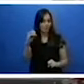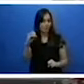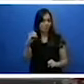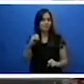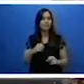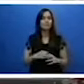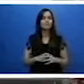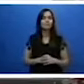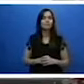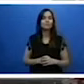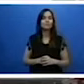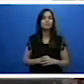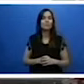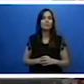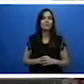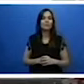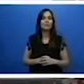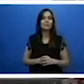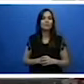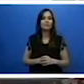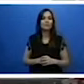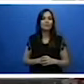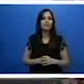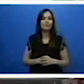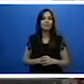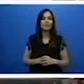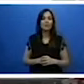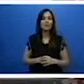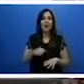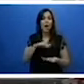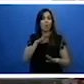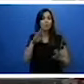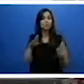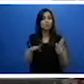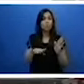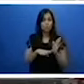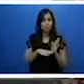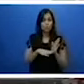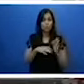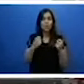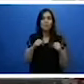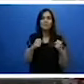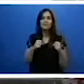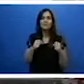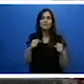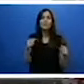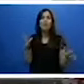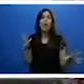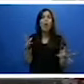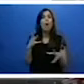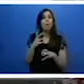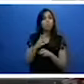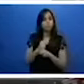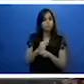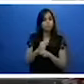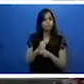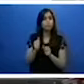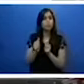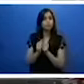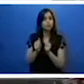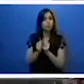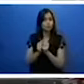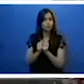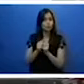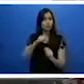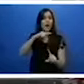R$ 57,80, né? Porque como está escrito lá ao todo, nós precisamos contar tudo junto. Então essa operação é